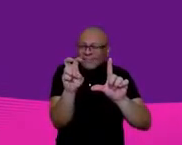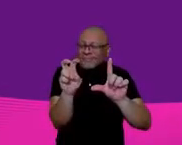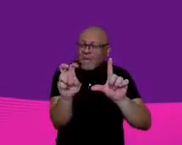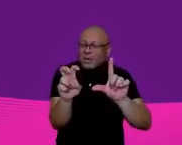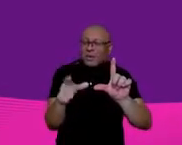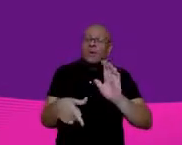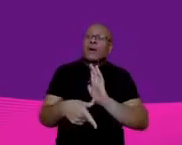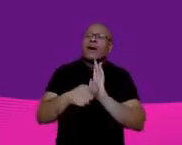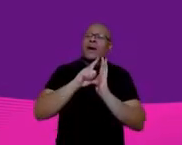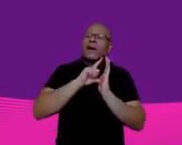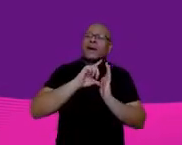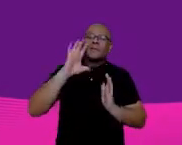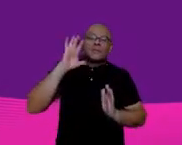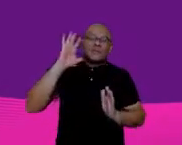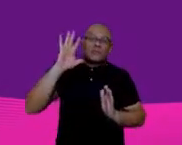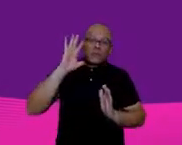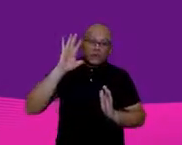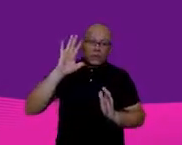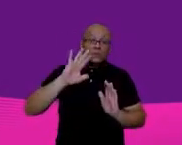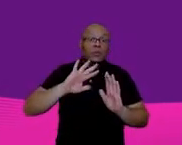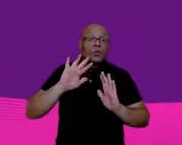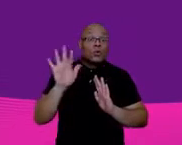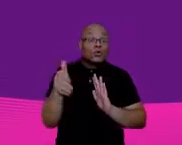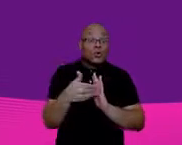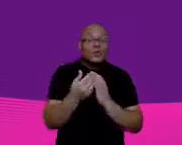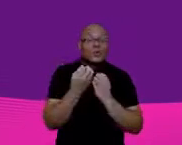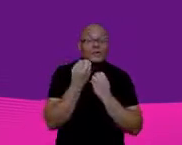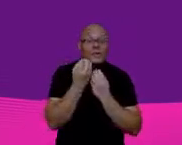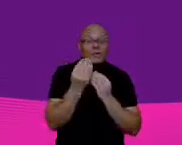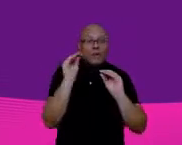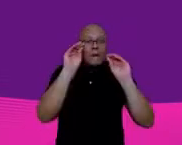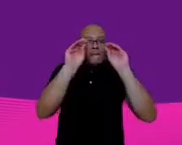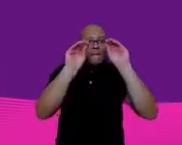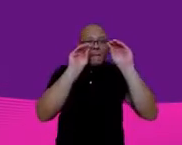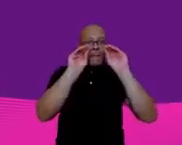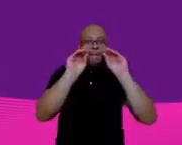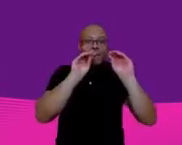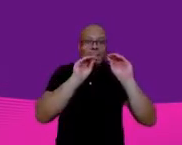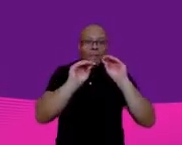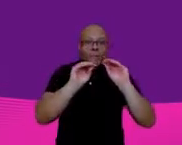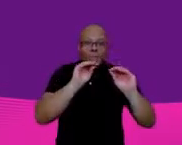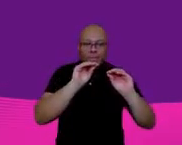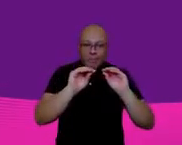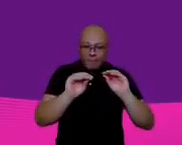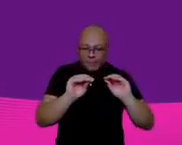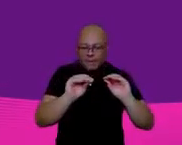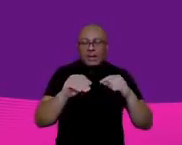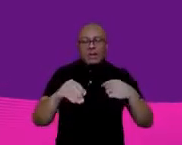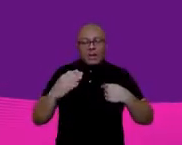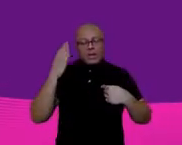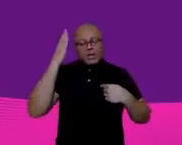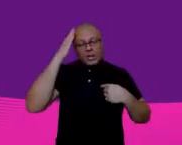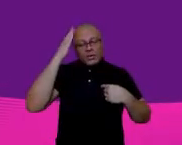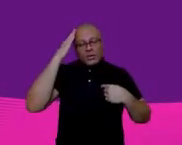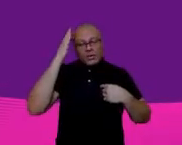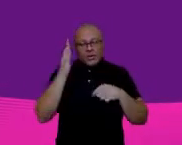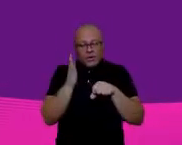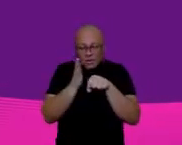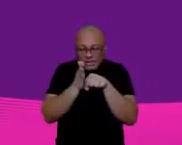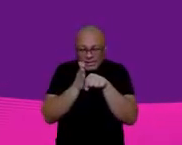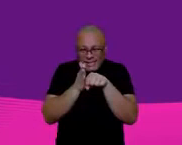consideração. Todas essas informações são contabilizadas aqui, e eu sei que se eu vou retirar pouco